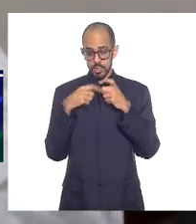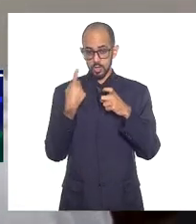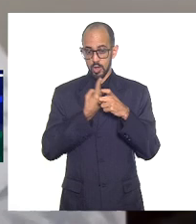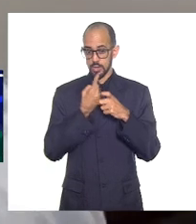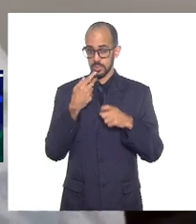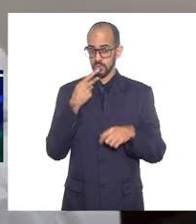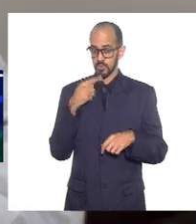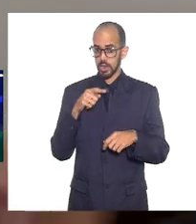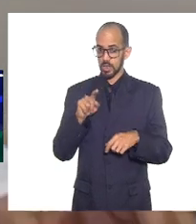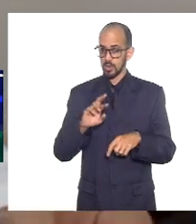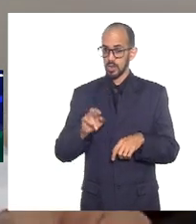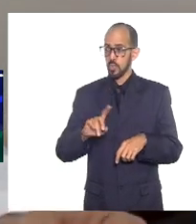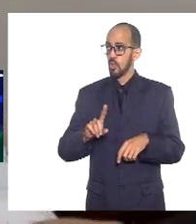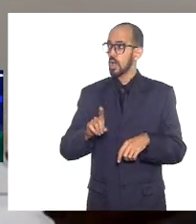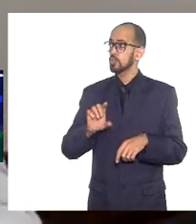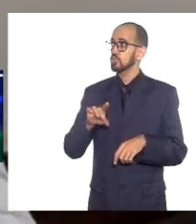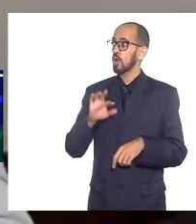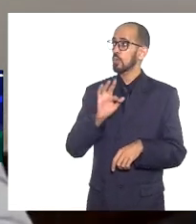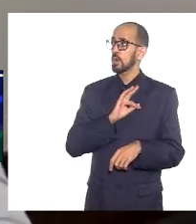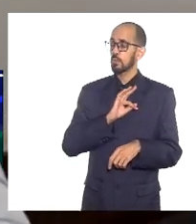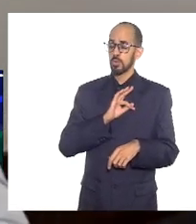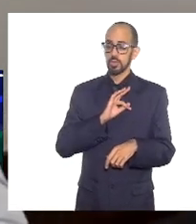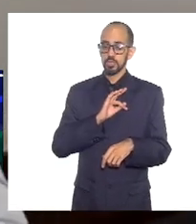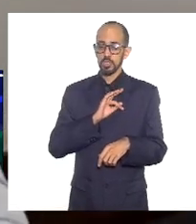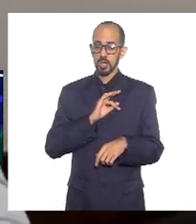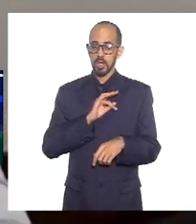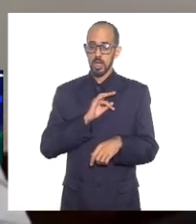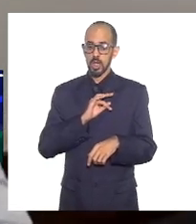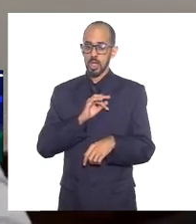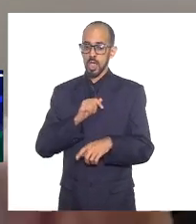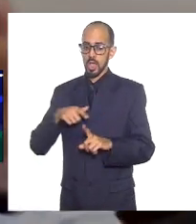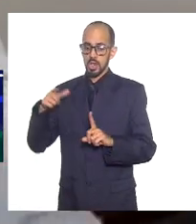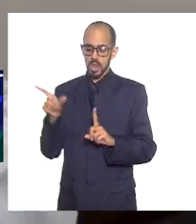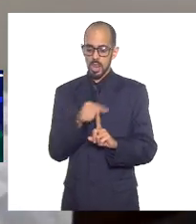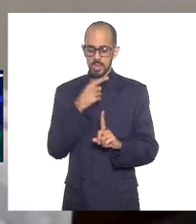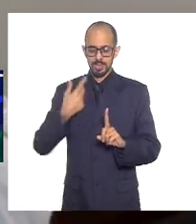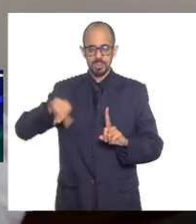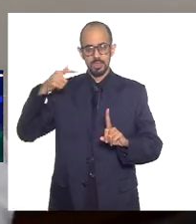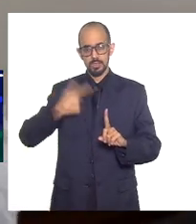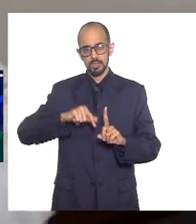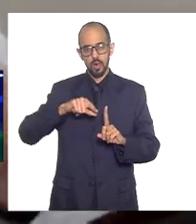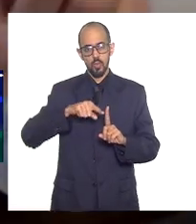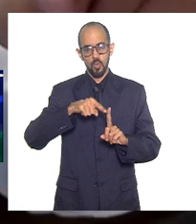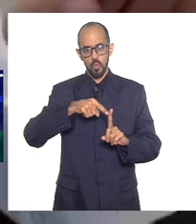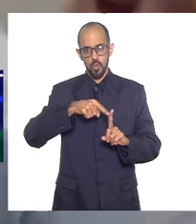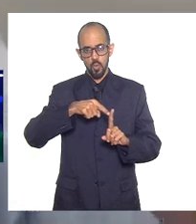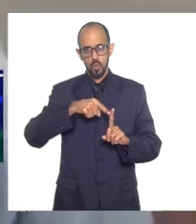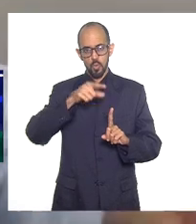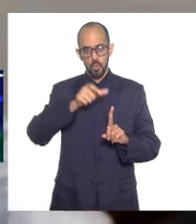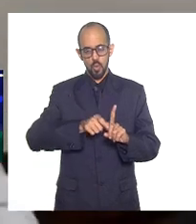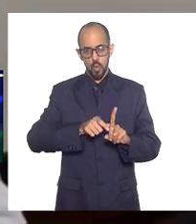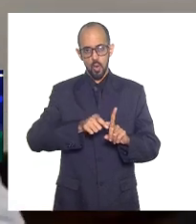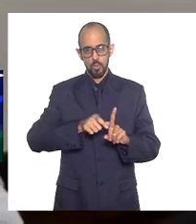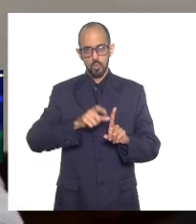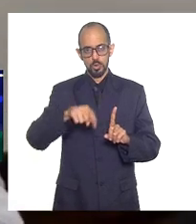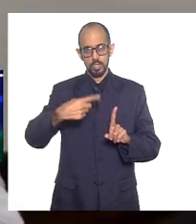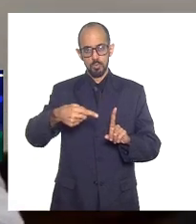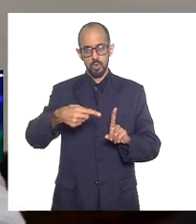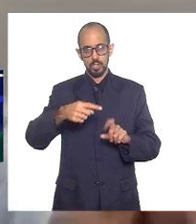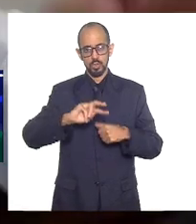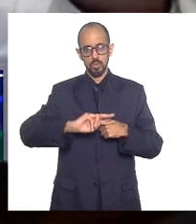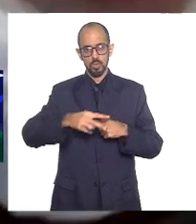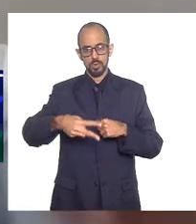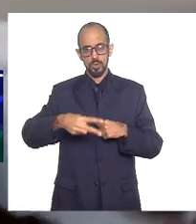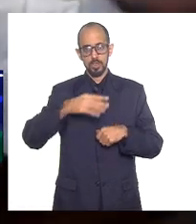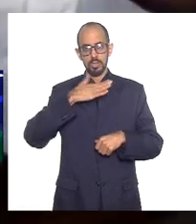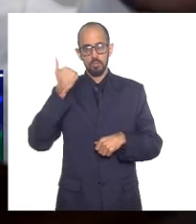apenas da violência policial. Lesão corporal seguida de morte, ano de 2019, faixa etária 15 a 29 anos,